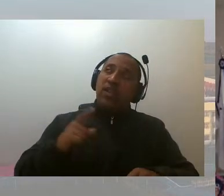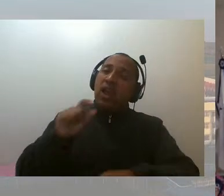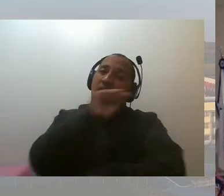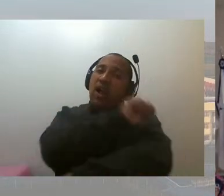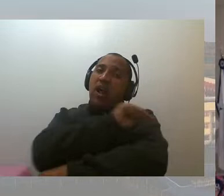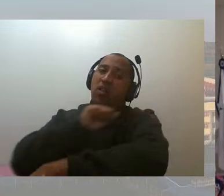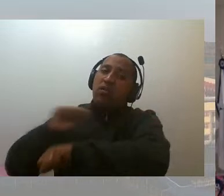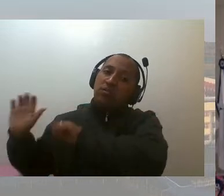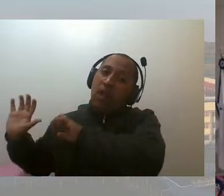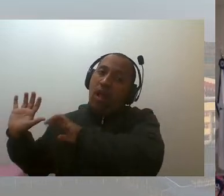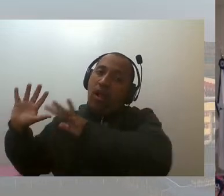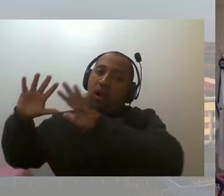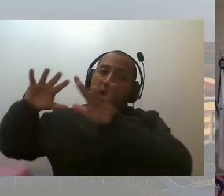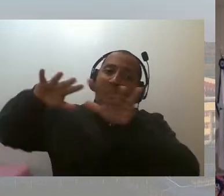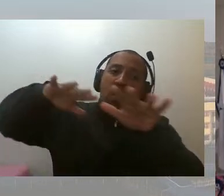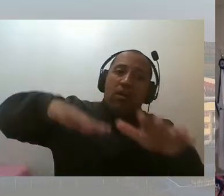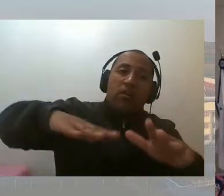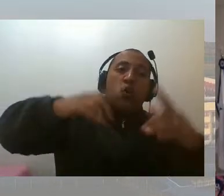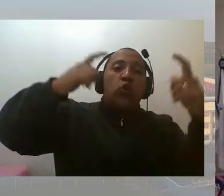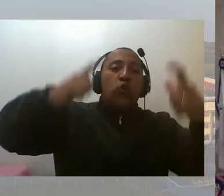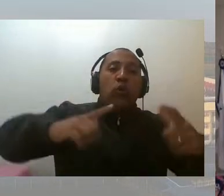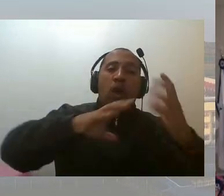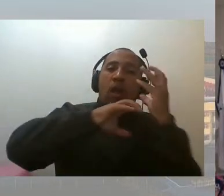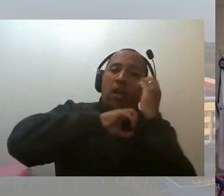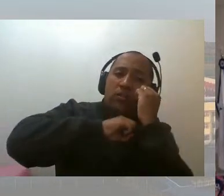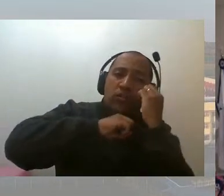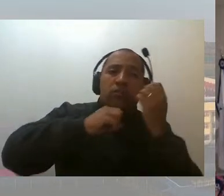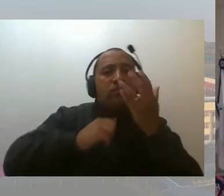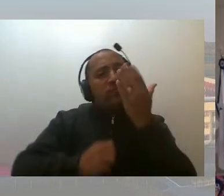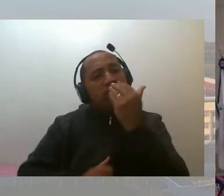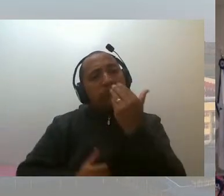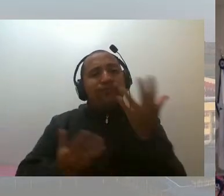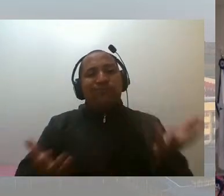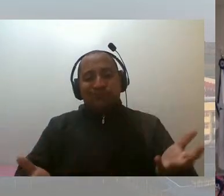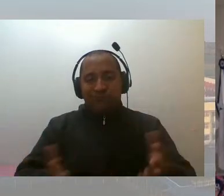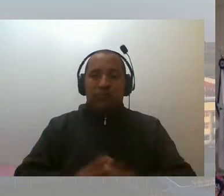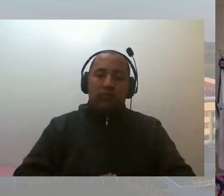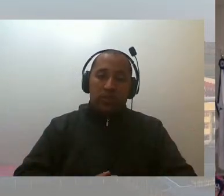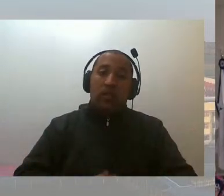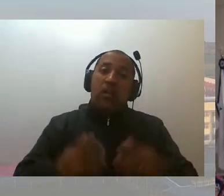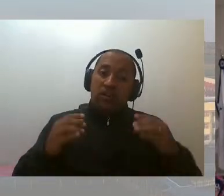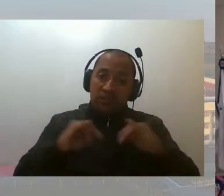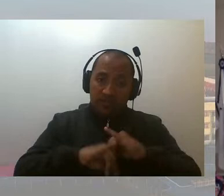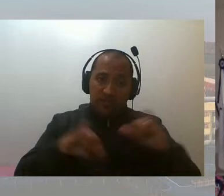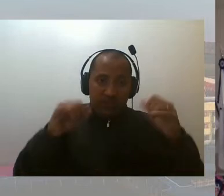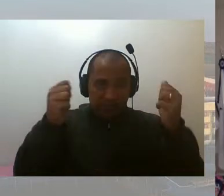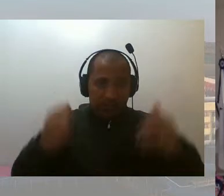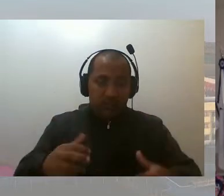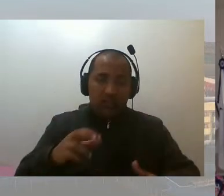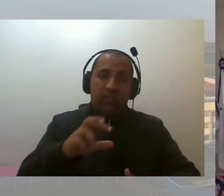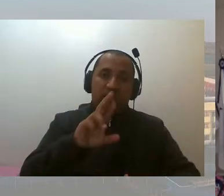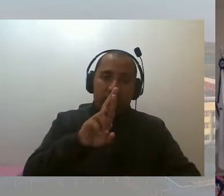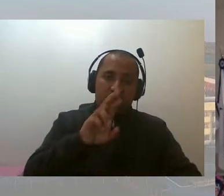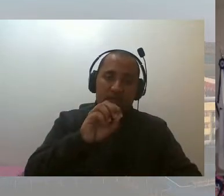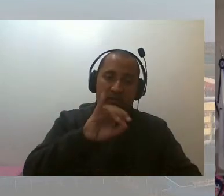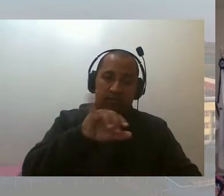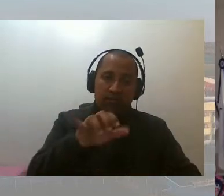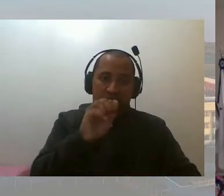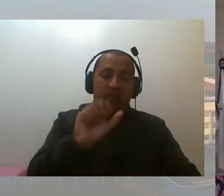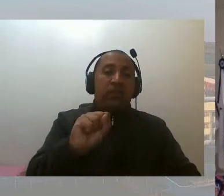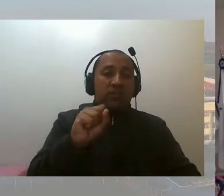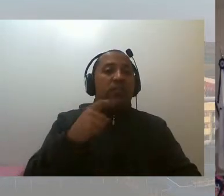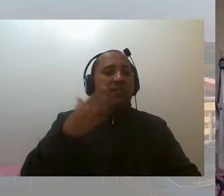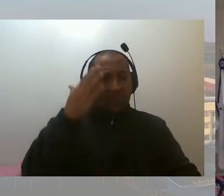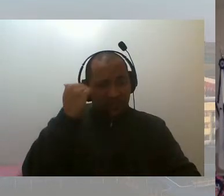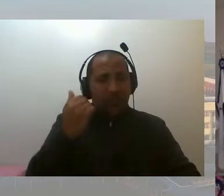né? Alojamento, alimentação. Então, dizer desde já, né, professor Rojas, e para quem conhece o campus de